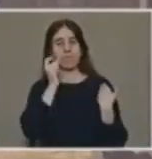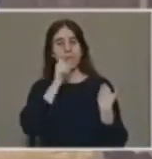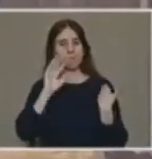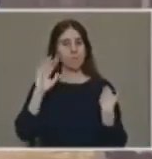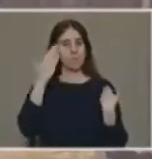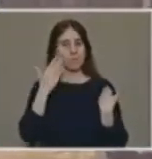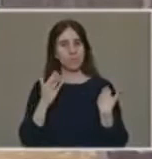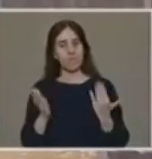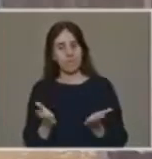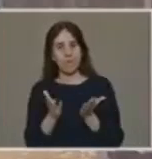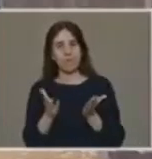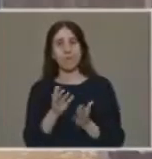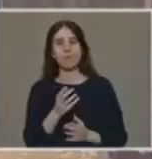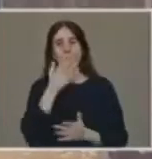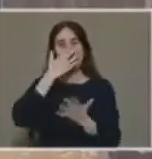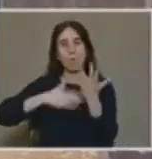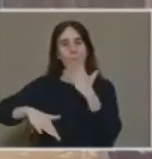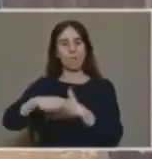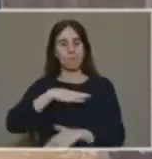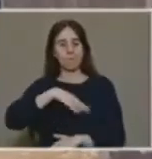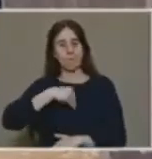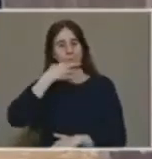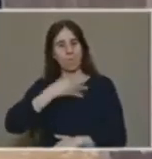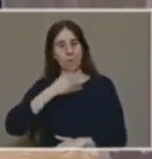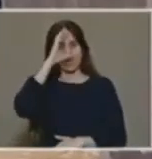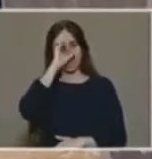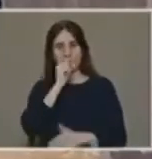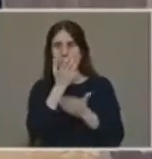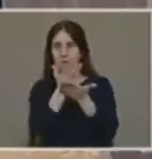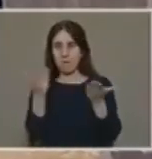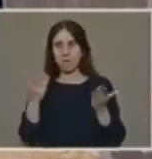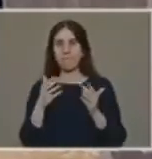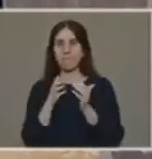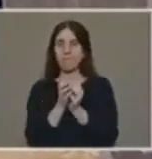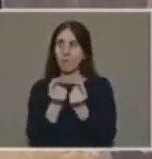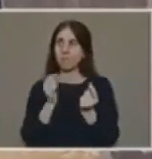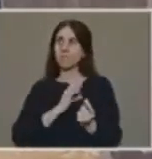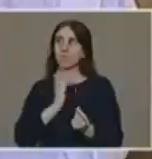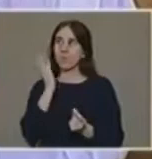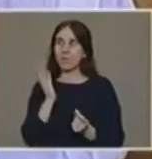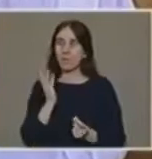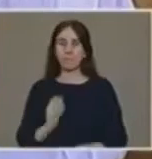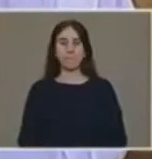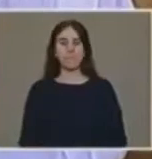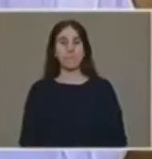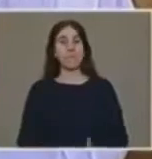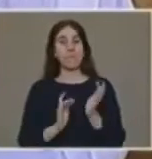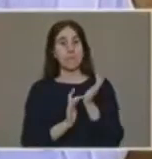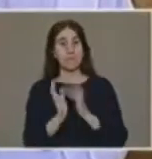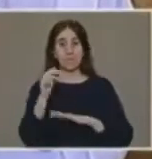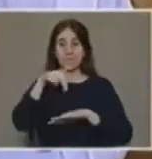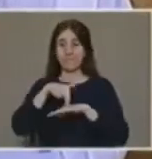maiores, e pelos povos do mundo inteiro e seus governos, oremos ao Senhor. Cristo